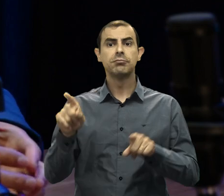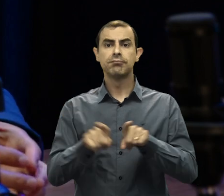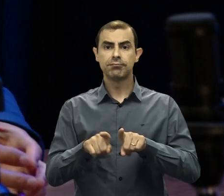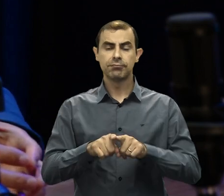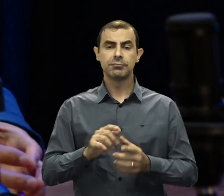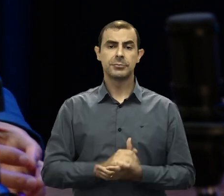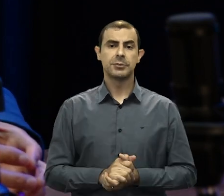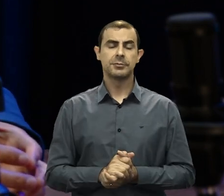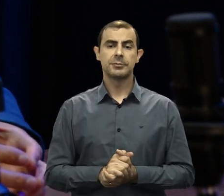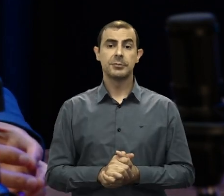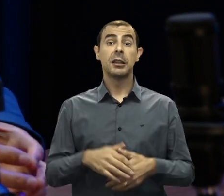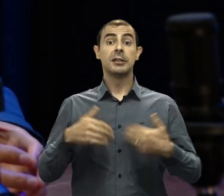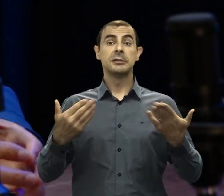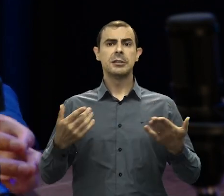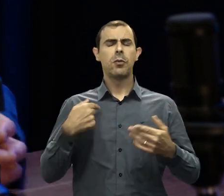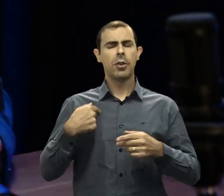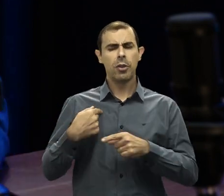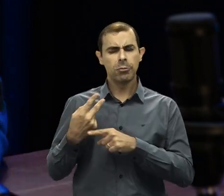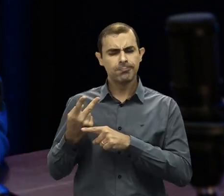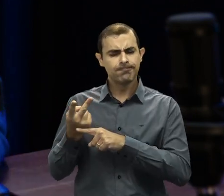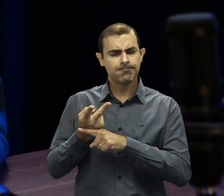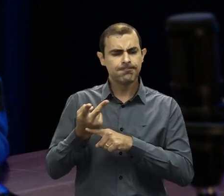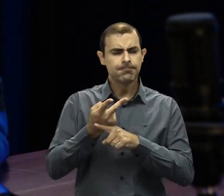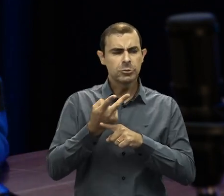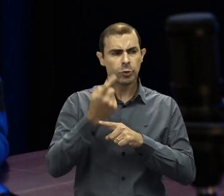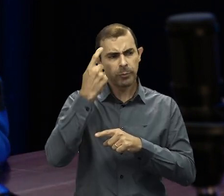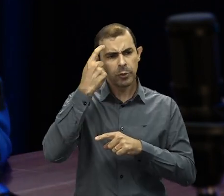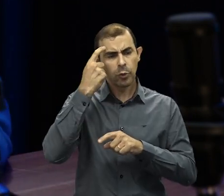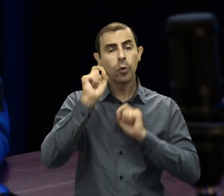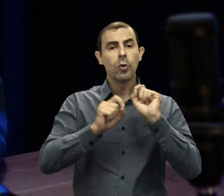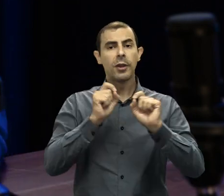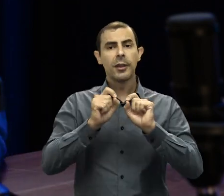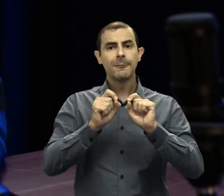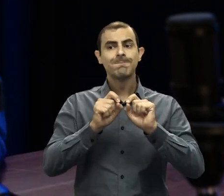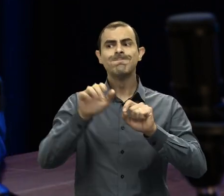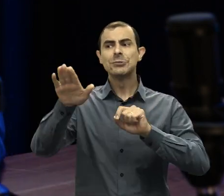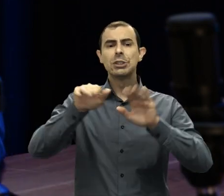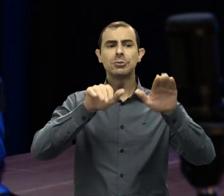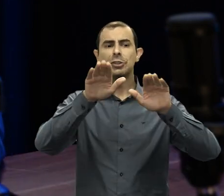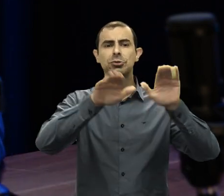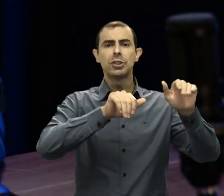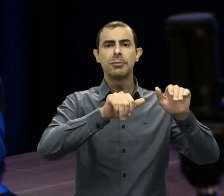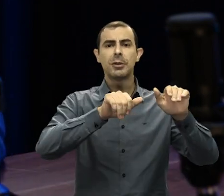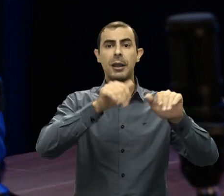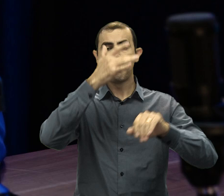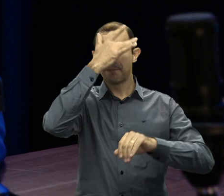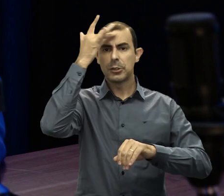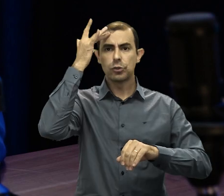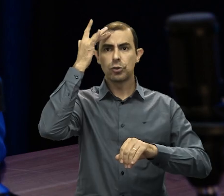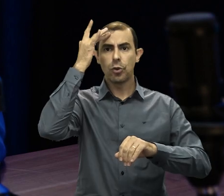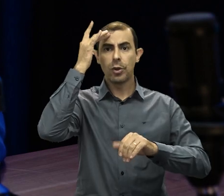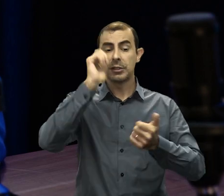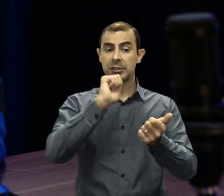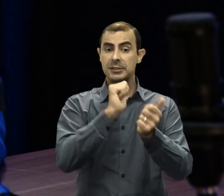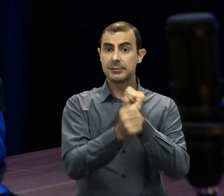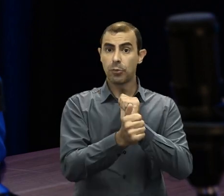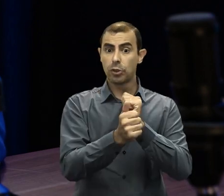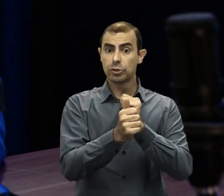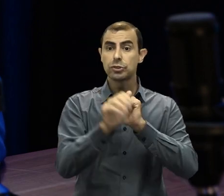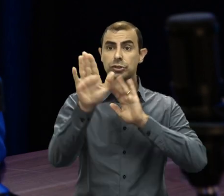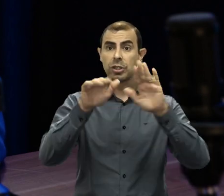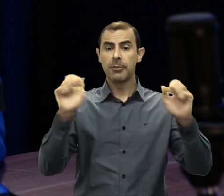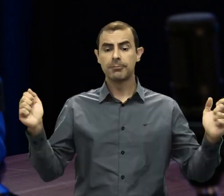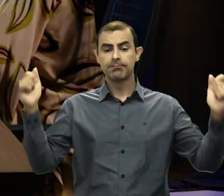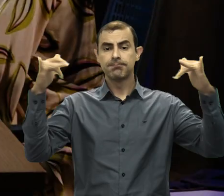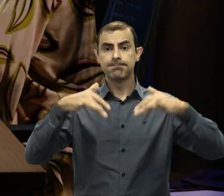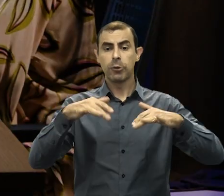Então, eu tenho procurado agora trazer essas pessoas que fazem esporte para organização,